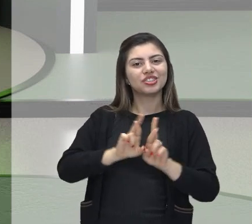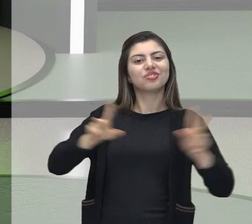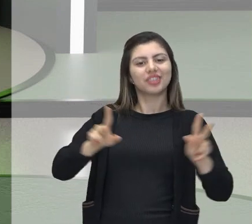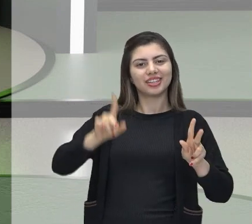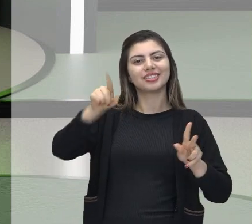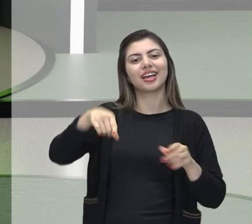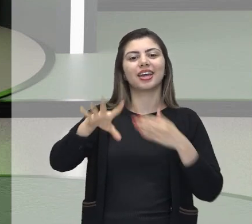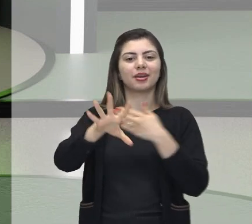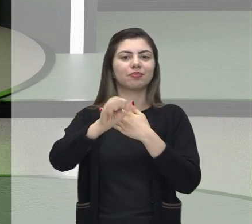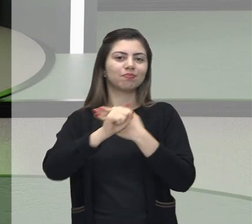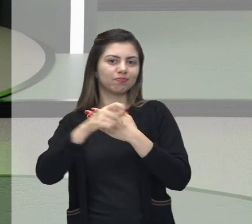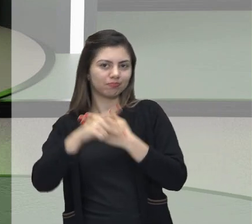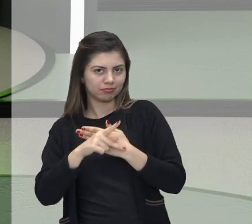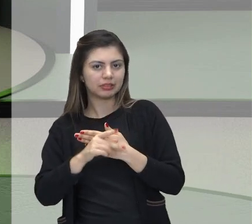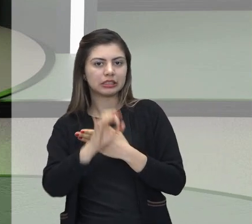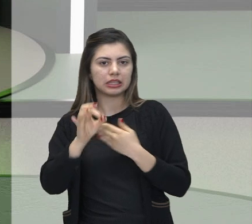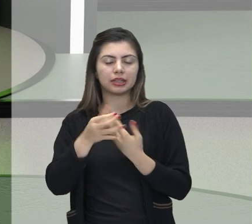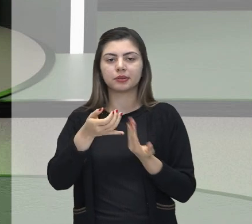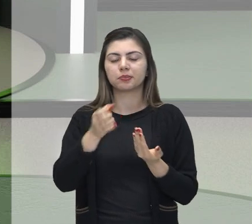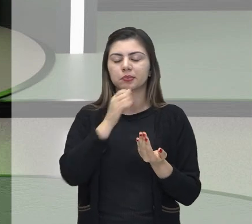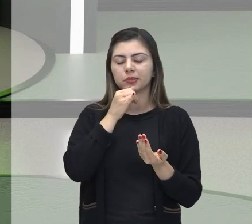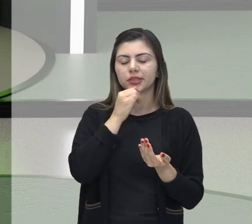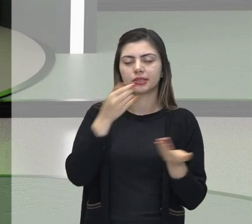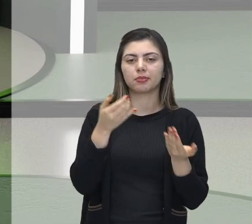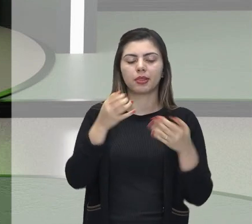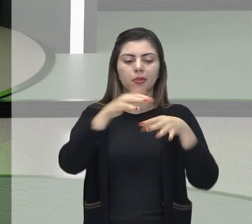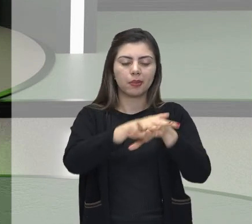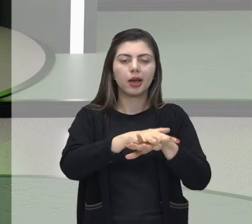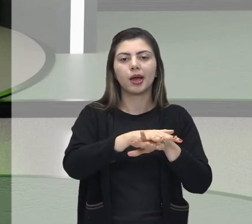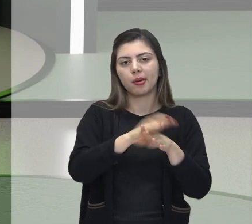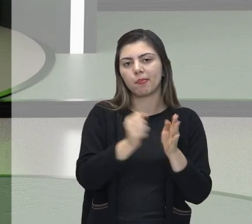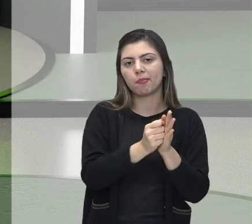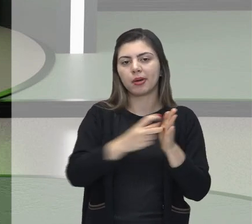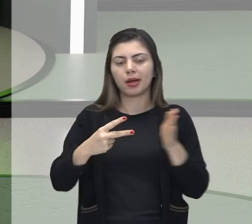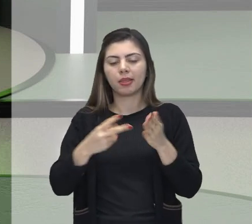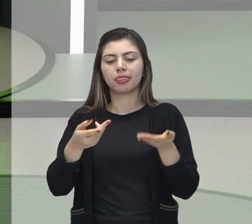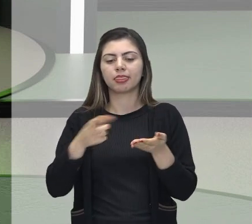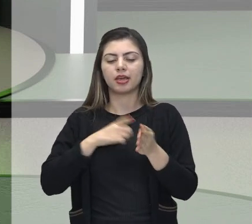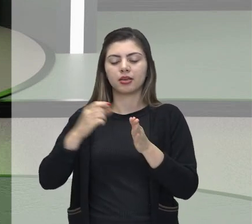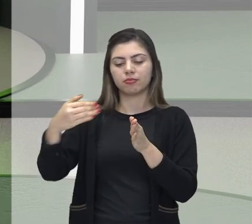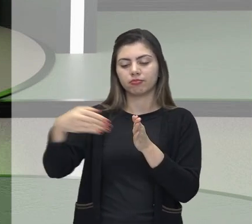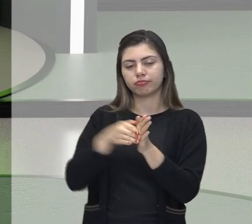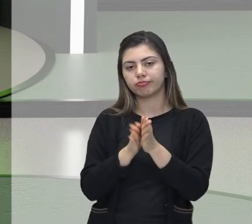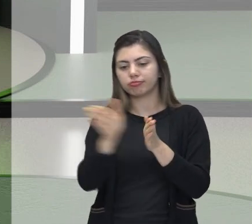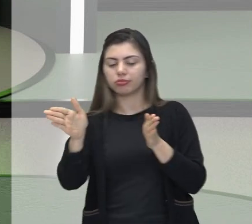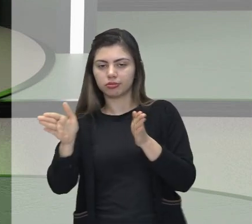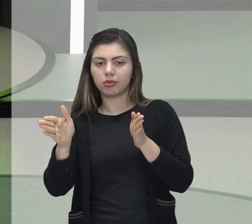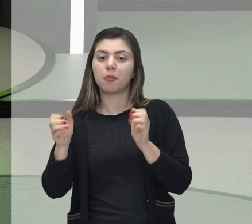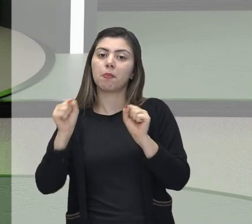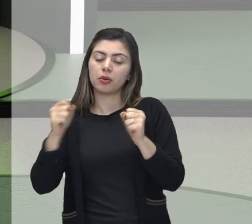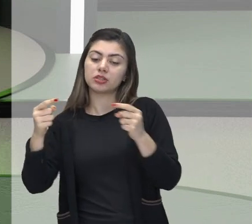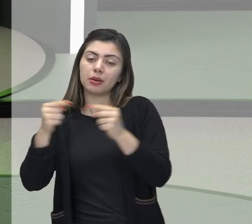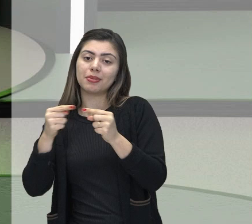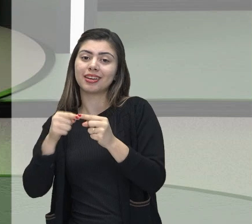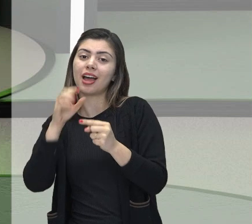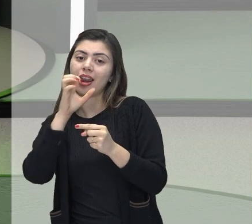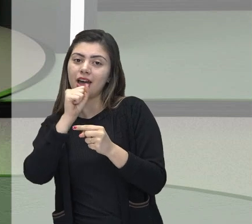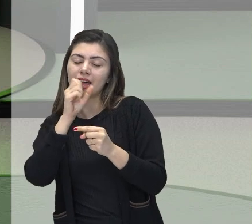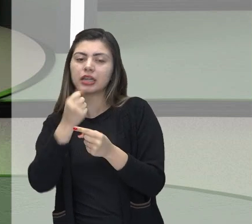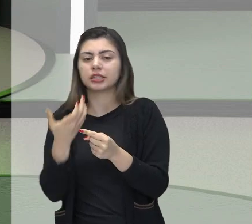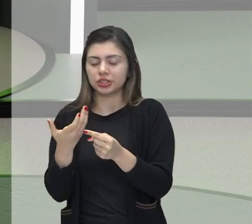Quando ocorre o desvio da luz para um lado, ele pode estar presente na laranja, aí dá